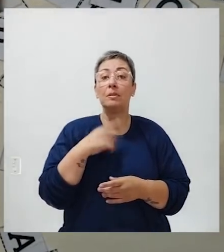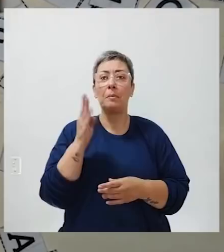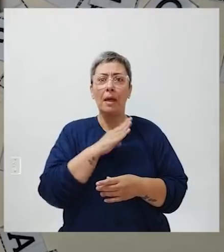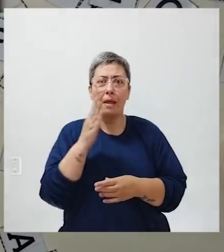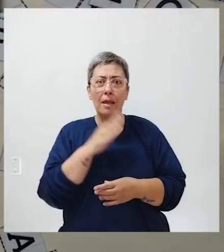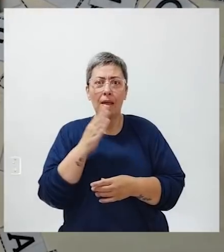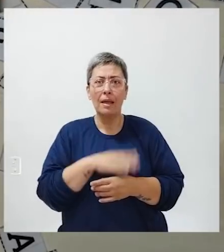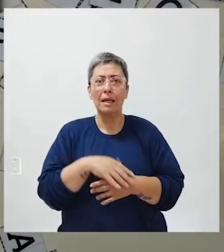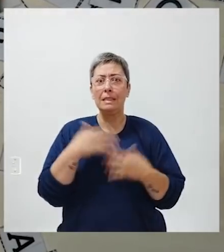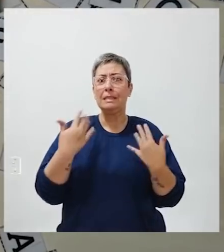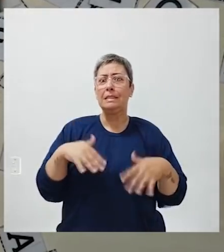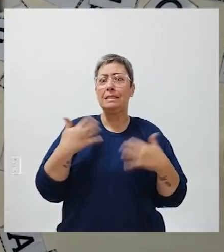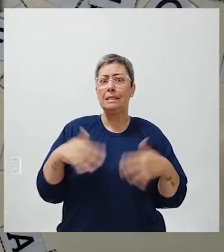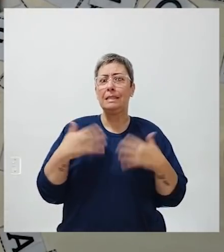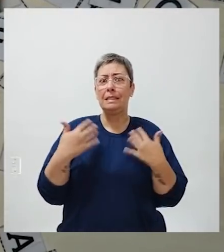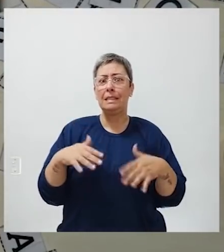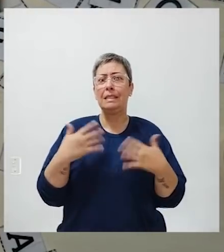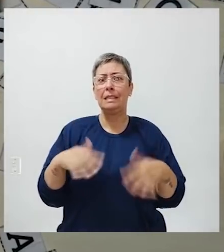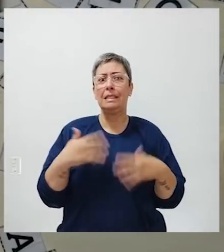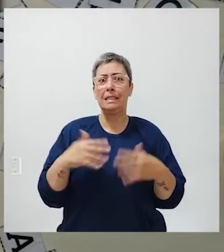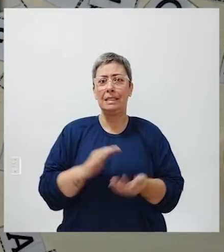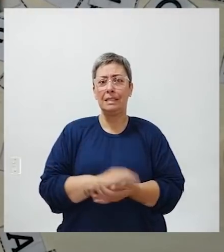Pimenta. Pimenta, ai, ai, ai, até...